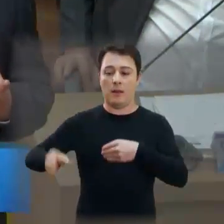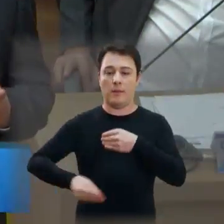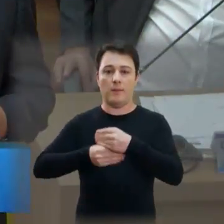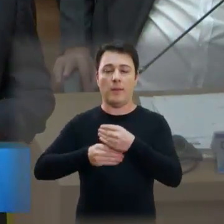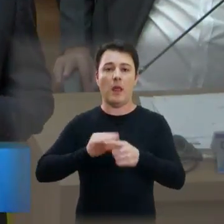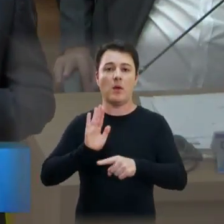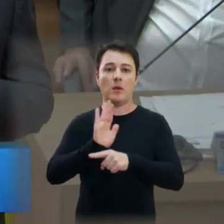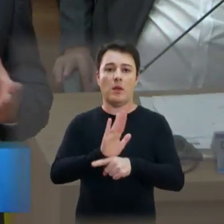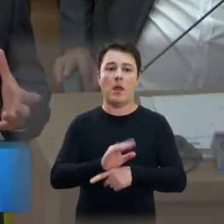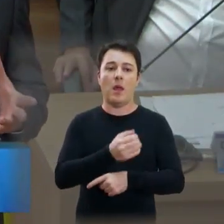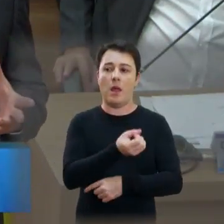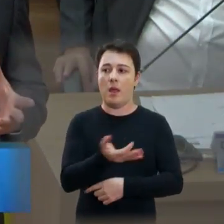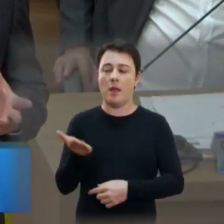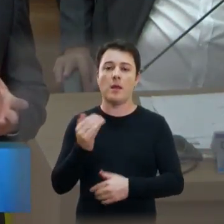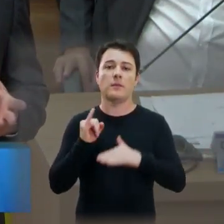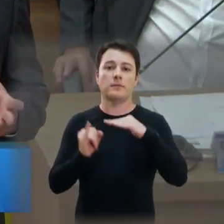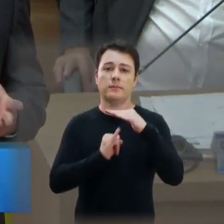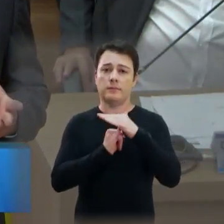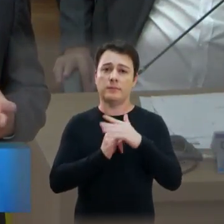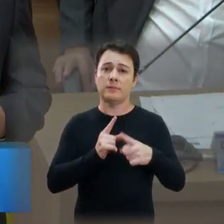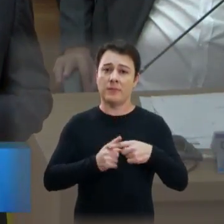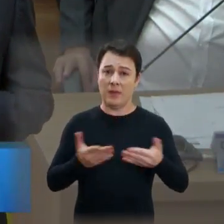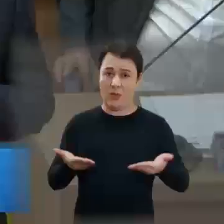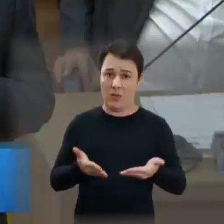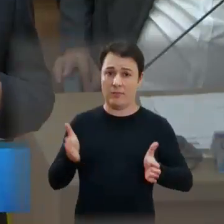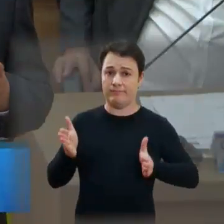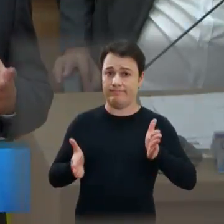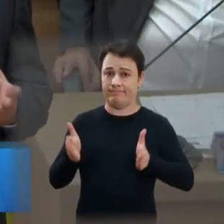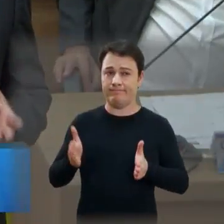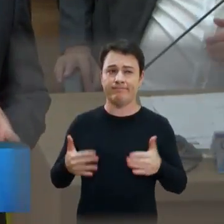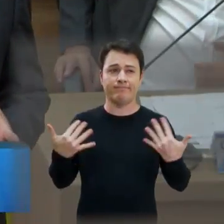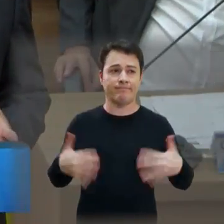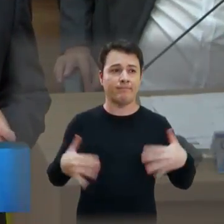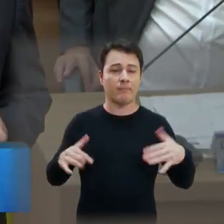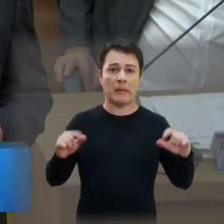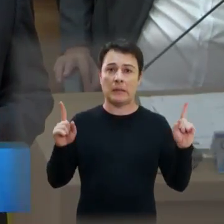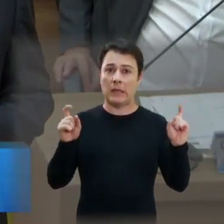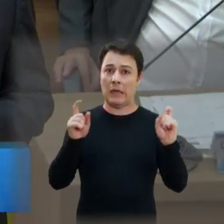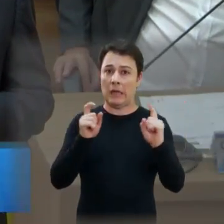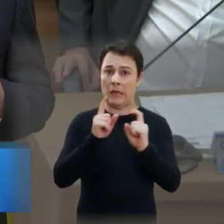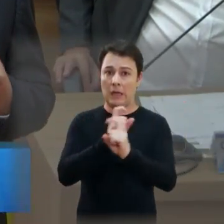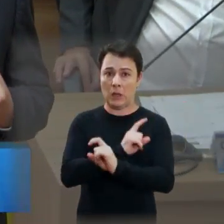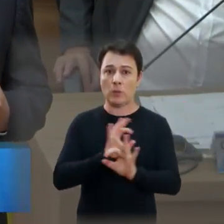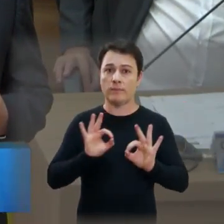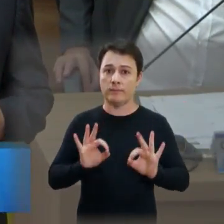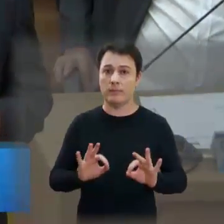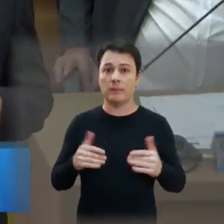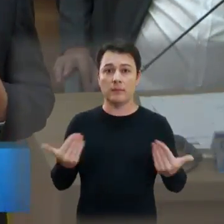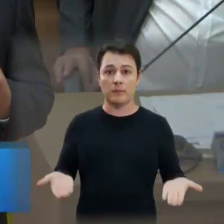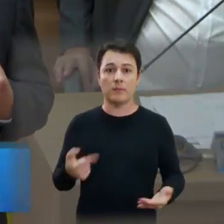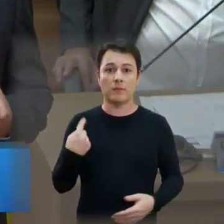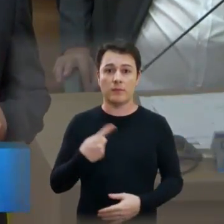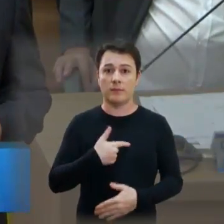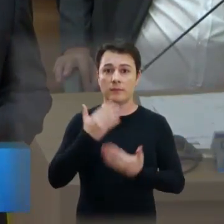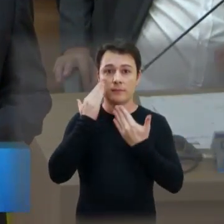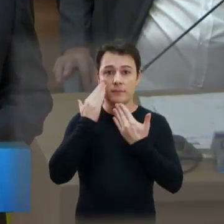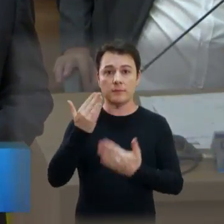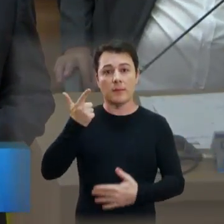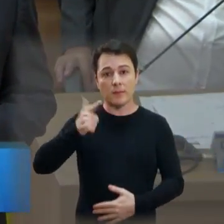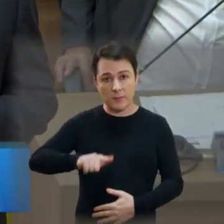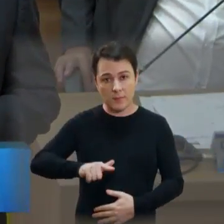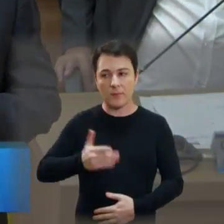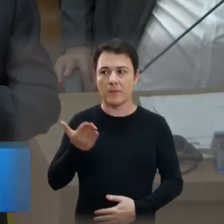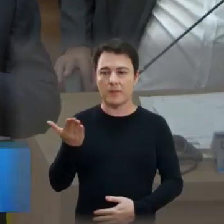essas entidades, ainda mais nesse momento que a gente está vivendo, que está tudo tão difícil. Então, a gente quer aqui agradecer mais uma